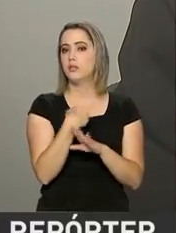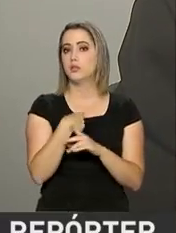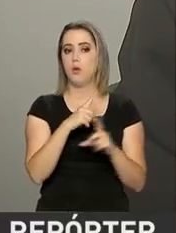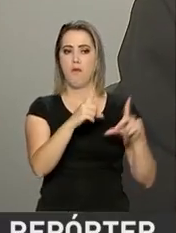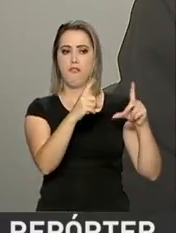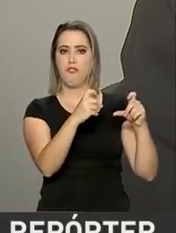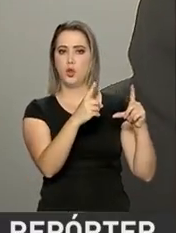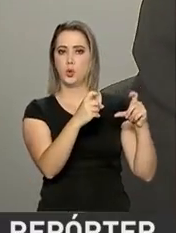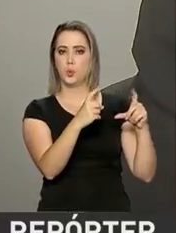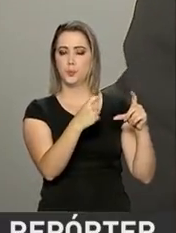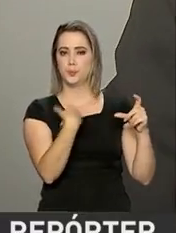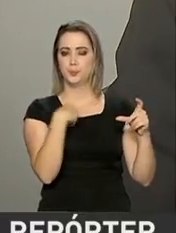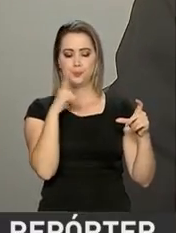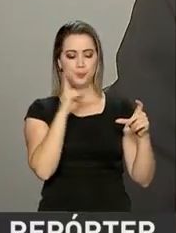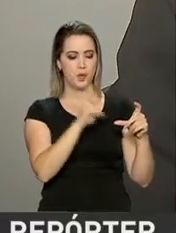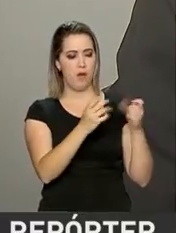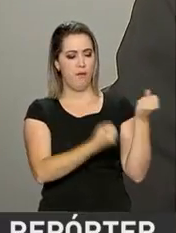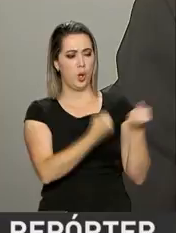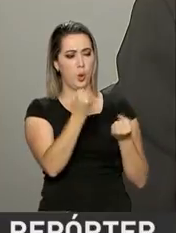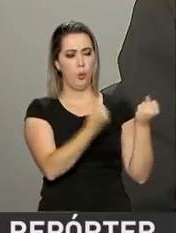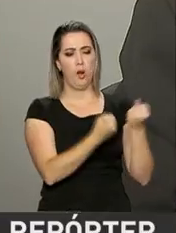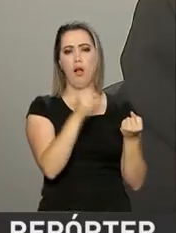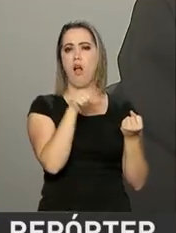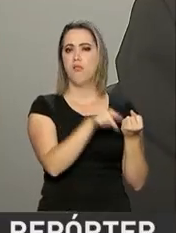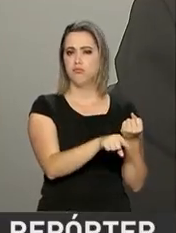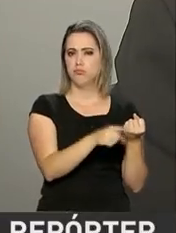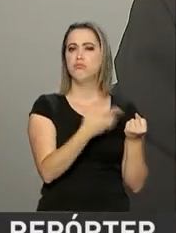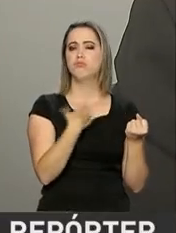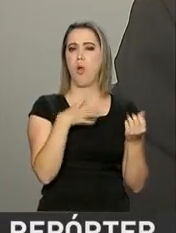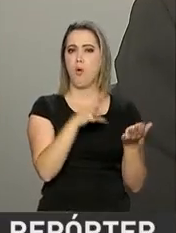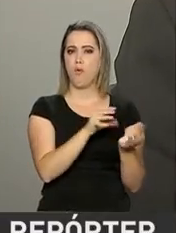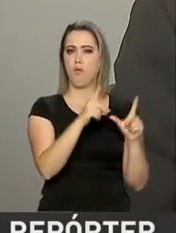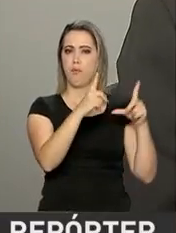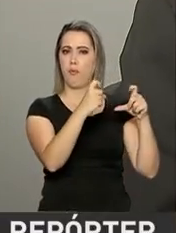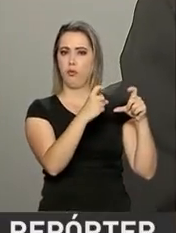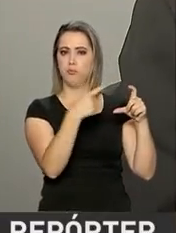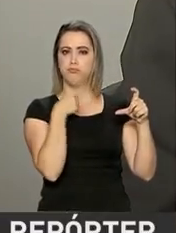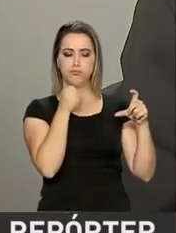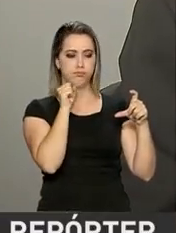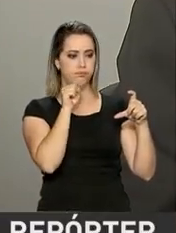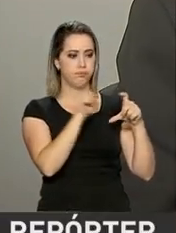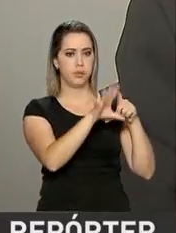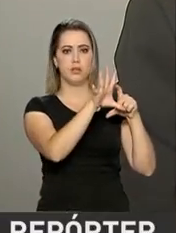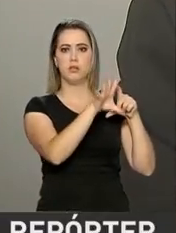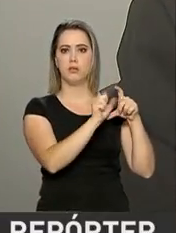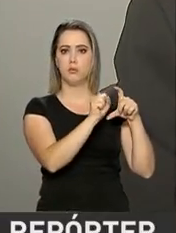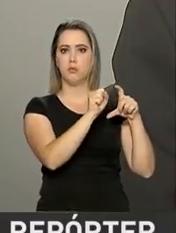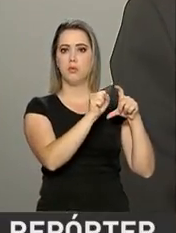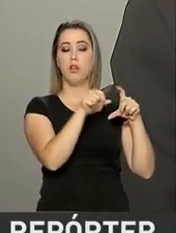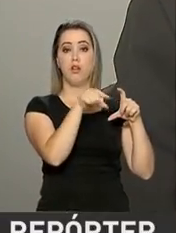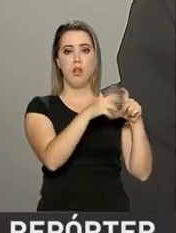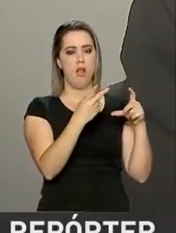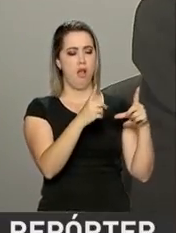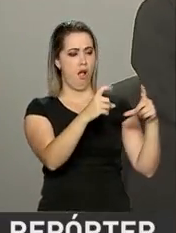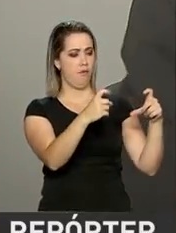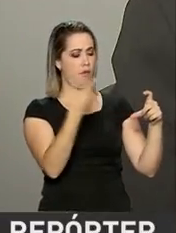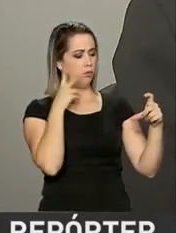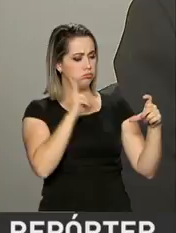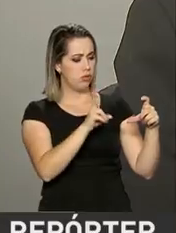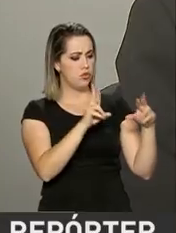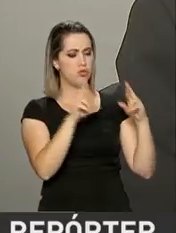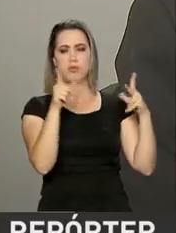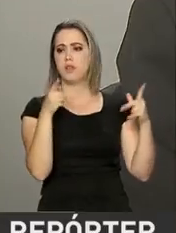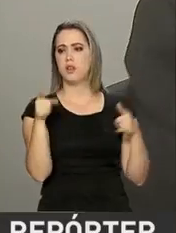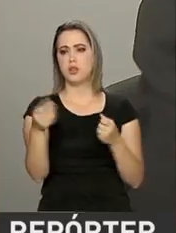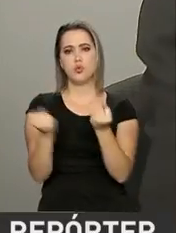identifica que no momento da infração quando o carro foi flagrado aquela imagem não corresponde exatamente ao seu